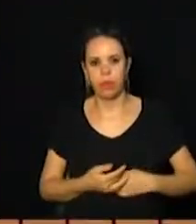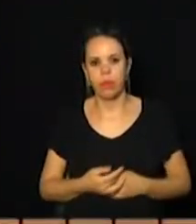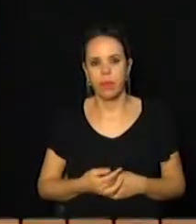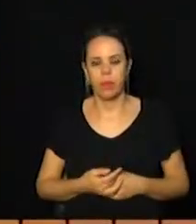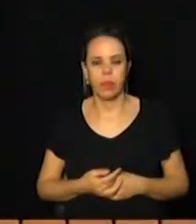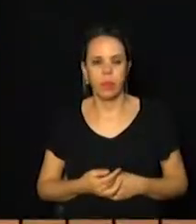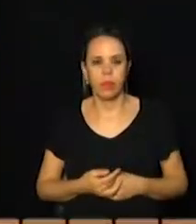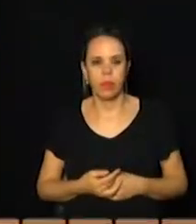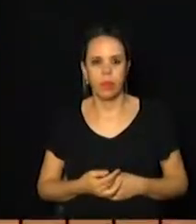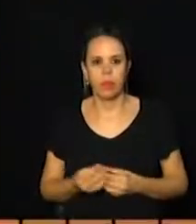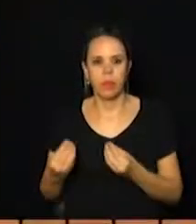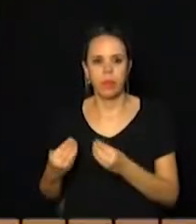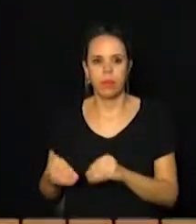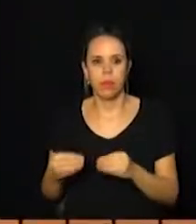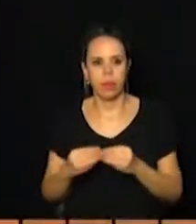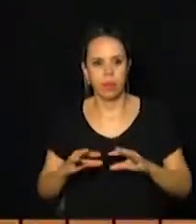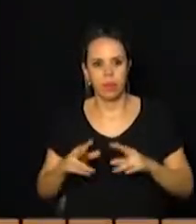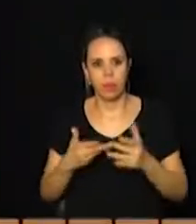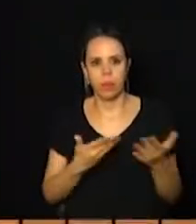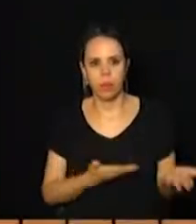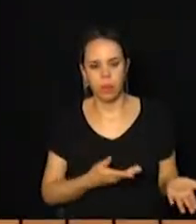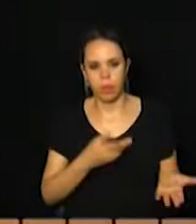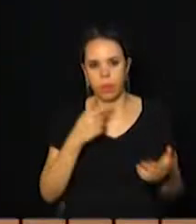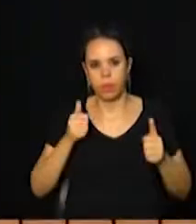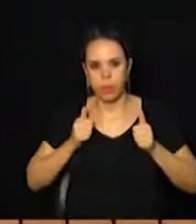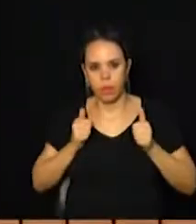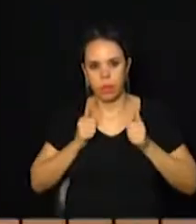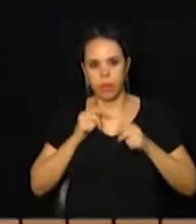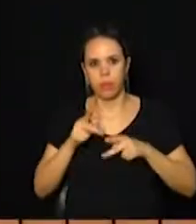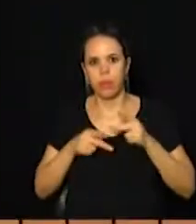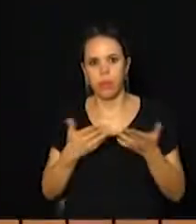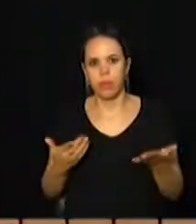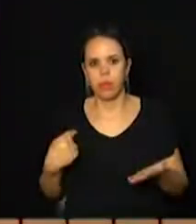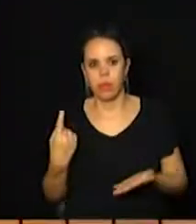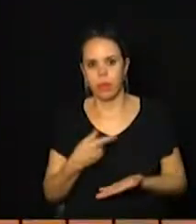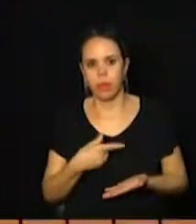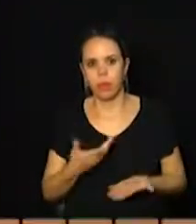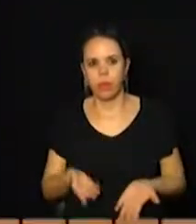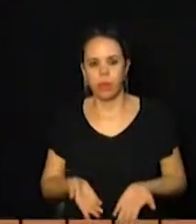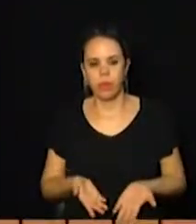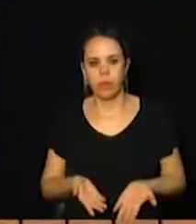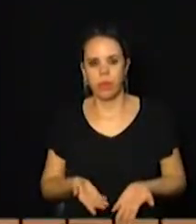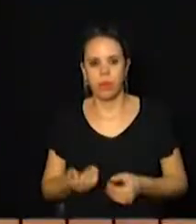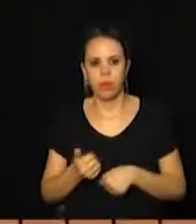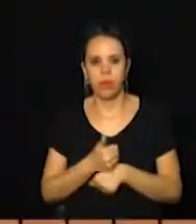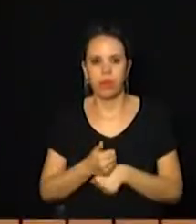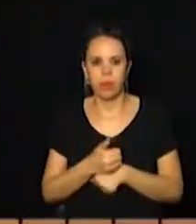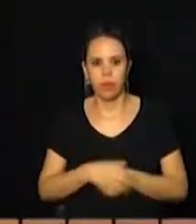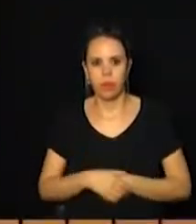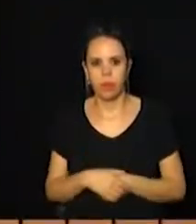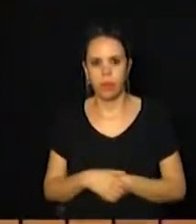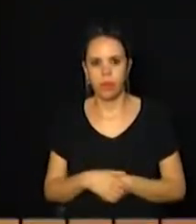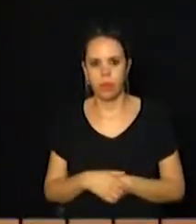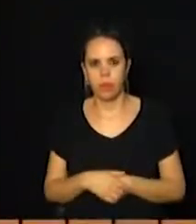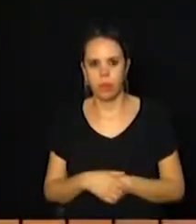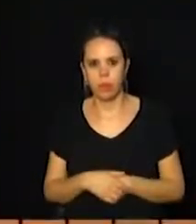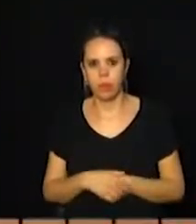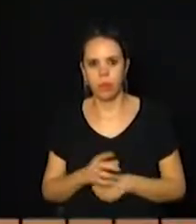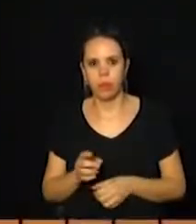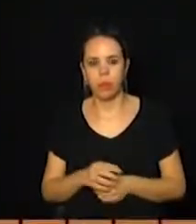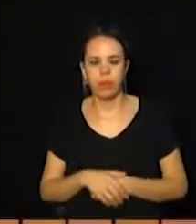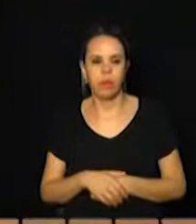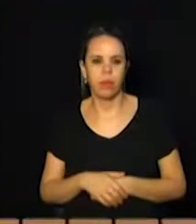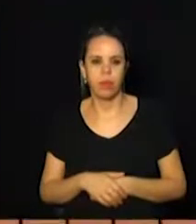desmobilizando tudo isso aí certo e desempregados a nossa a nossa categoria vão